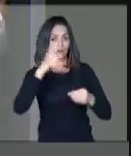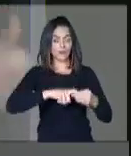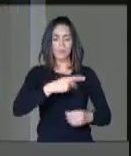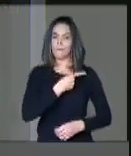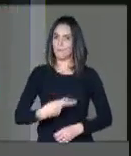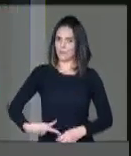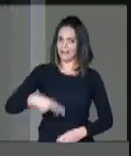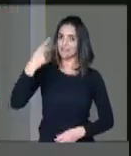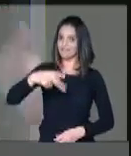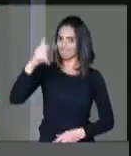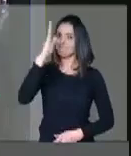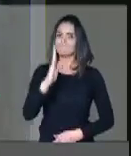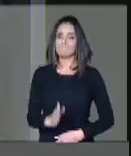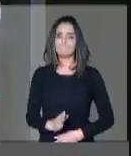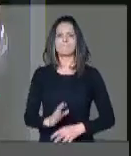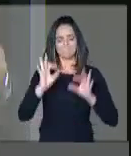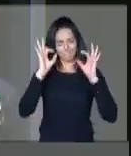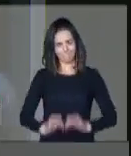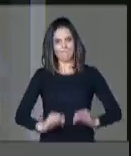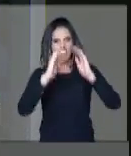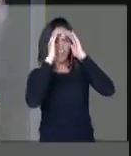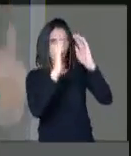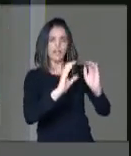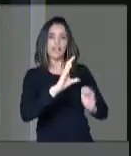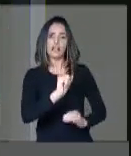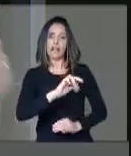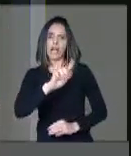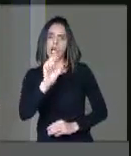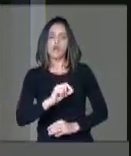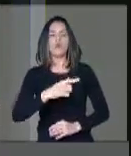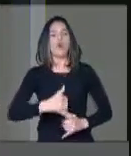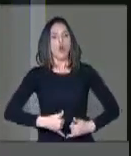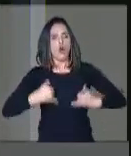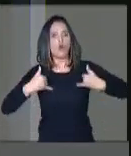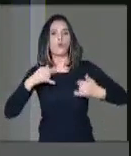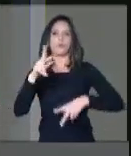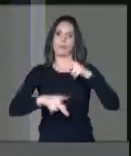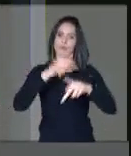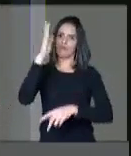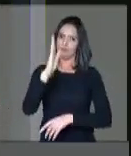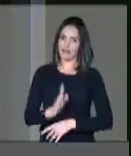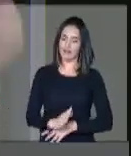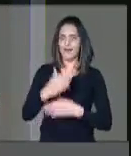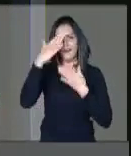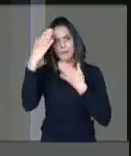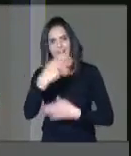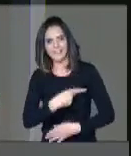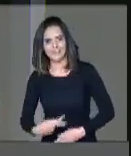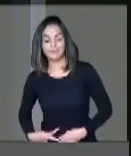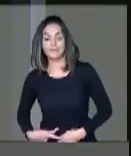um presidente da República que honre o cargo e orgulhe a todos os brasileiros e brasileiras. Obrigado, presidente.